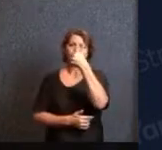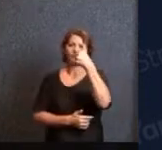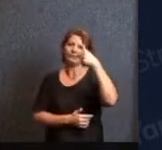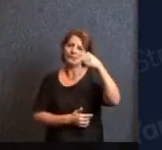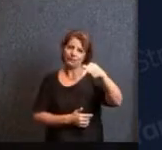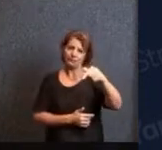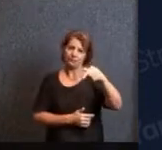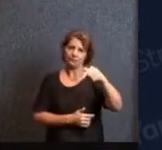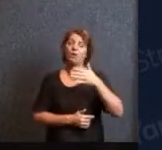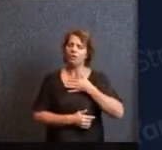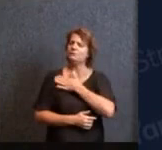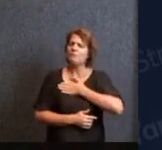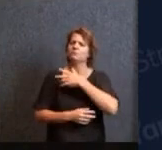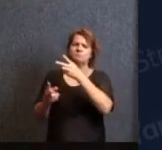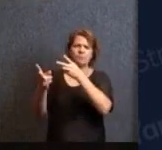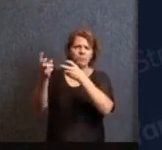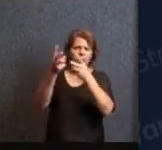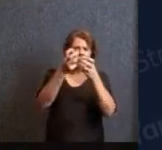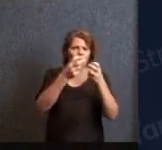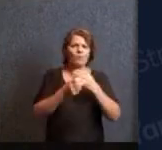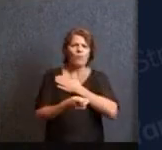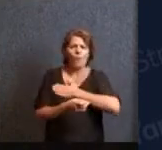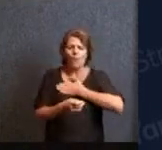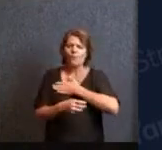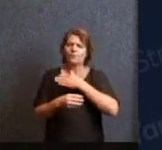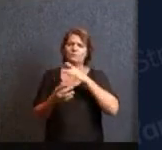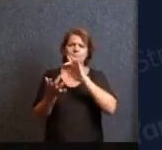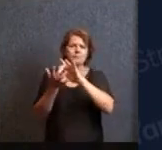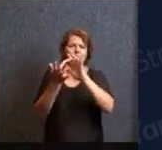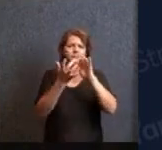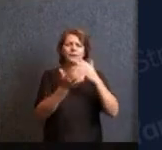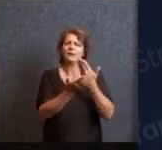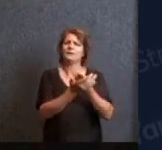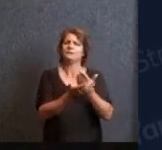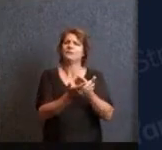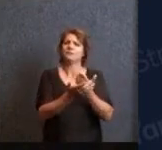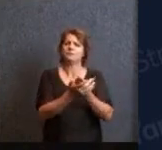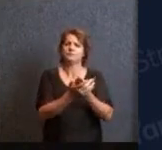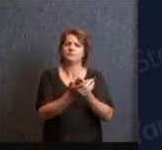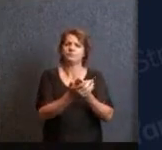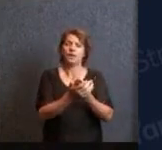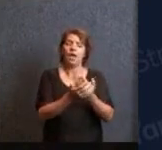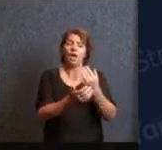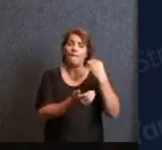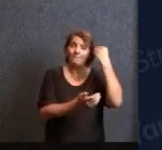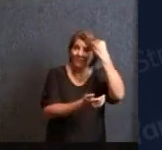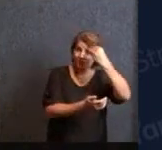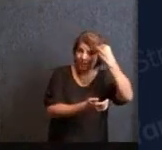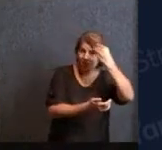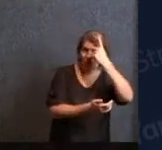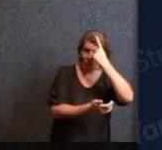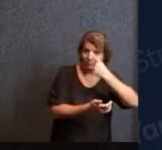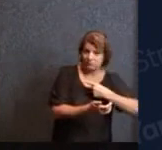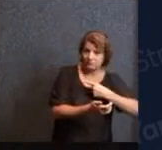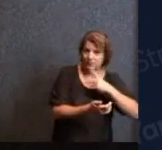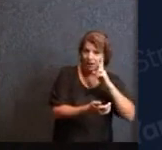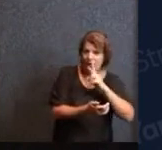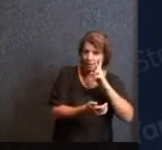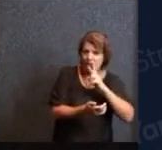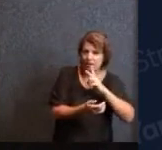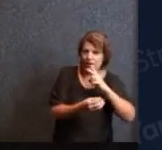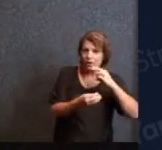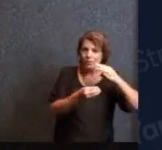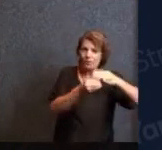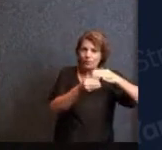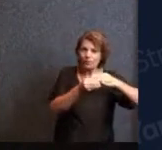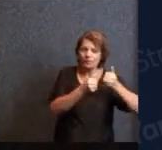educação. E eu consegui acompanhar uma rede que, eu disse a vocês que eu morava num município